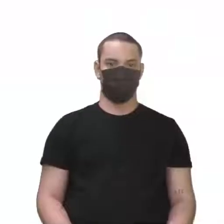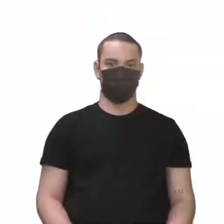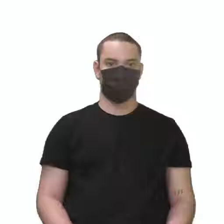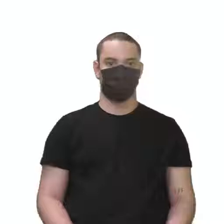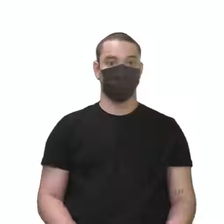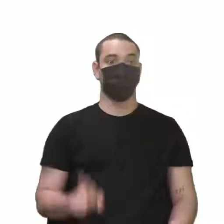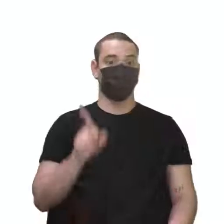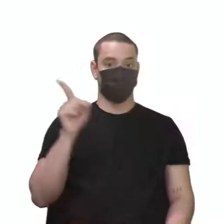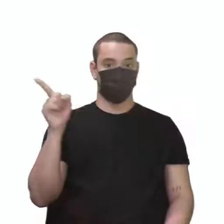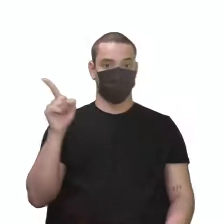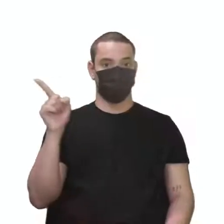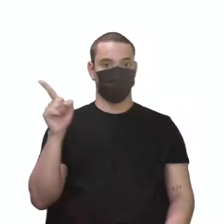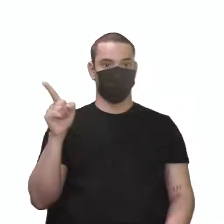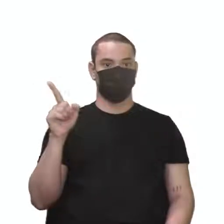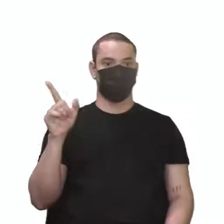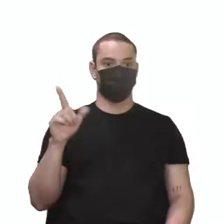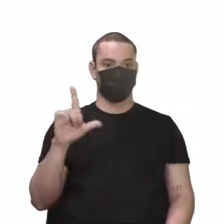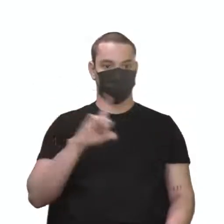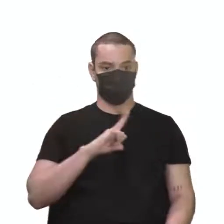Aí a gente também tem os